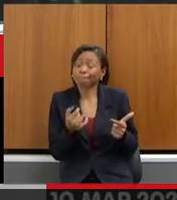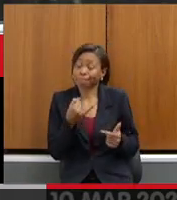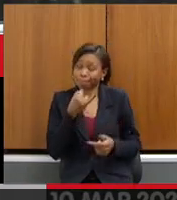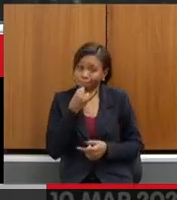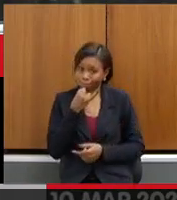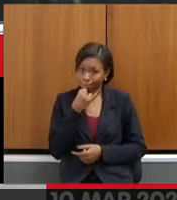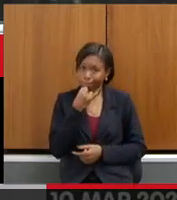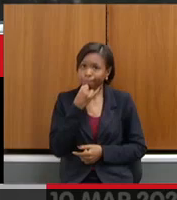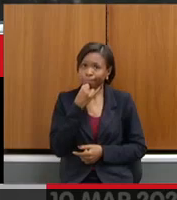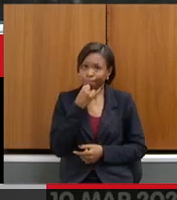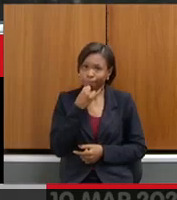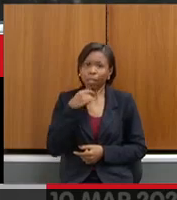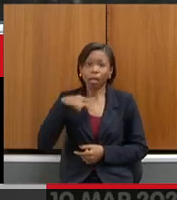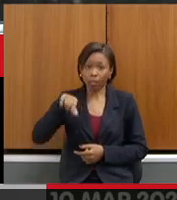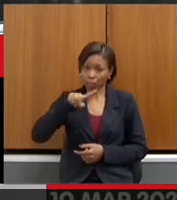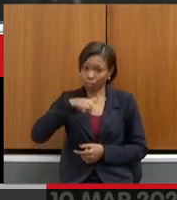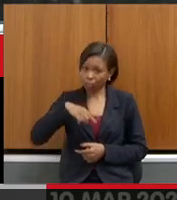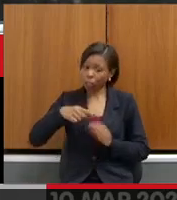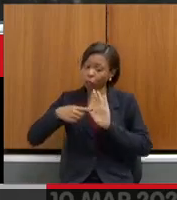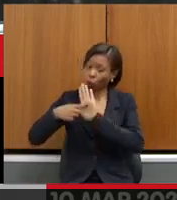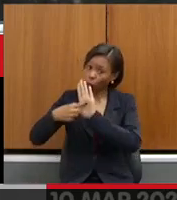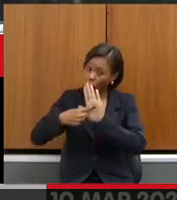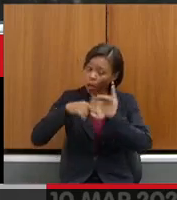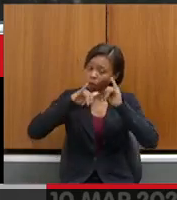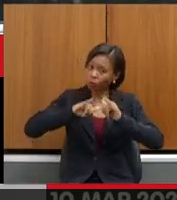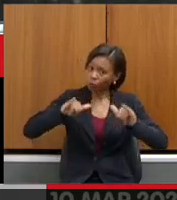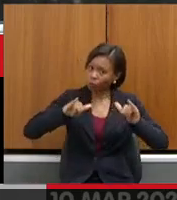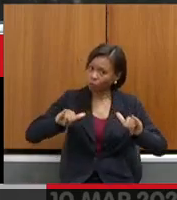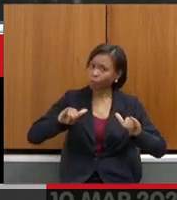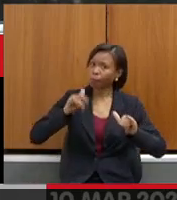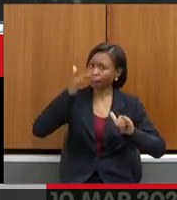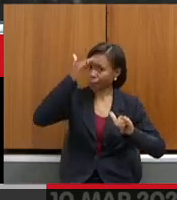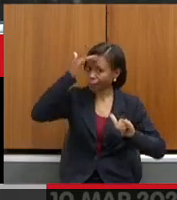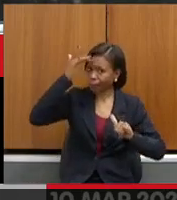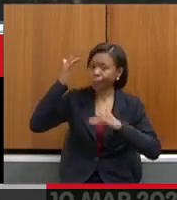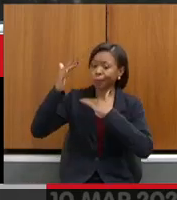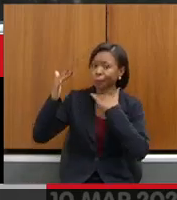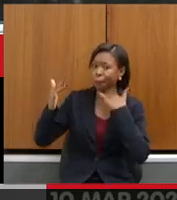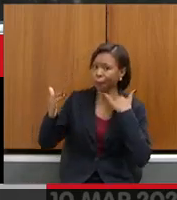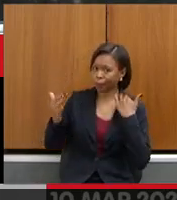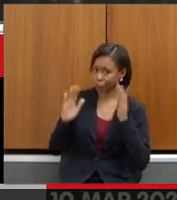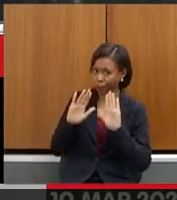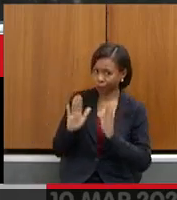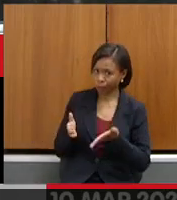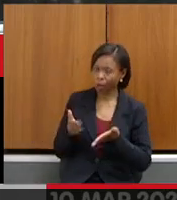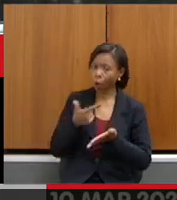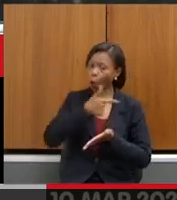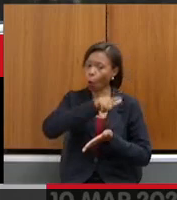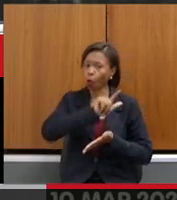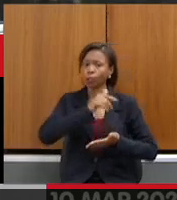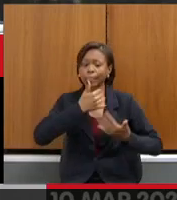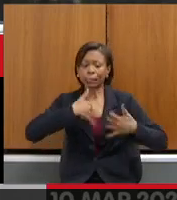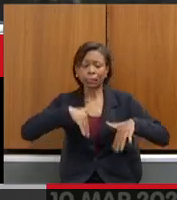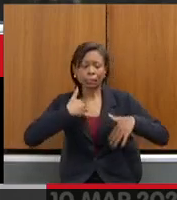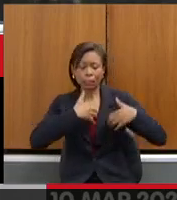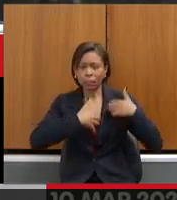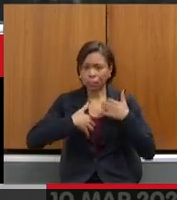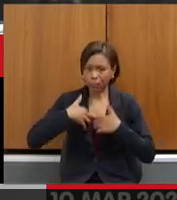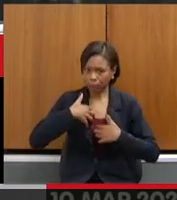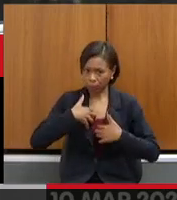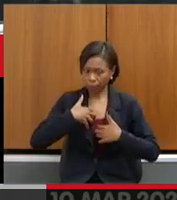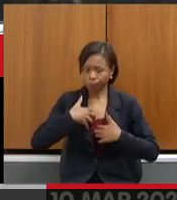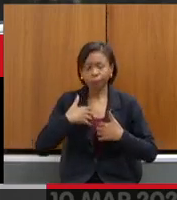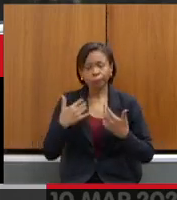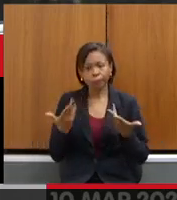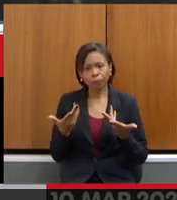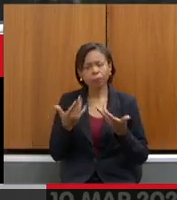gente fala aqui de vidas perdidas e fala de tantos outros que estão desesperados e eu quero compartilhar nesse sentido secretário porque o